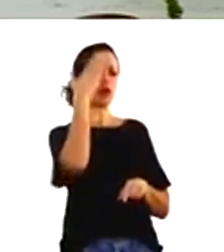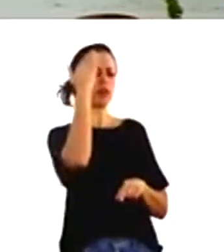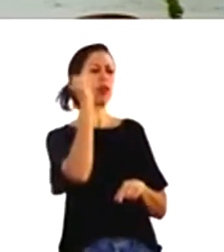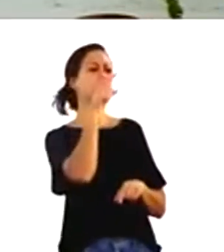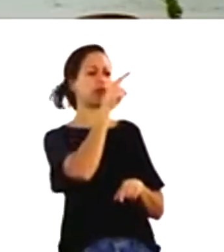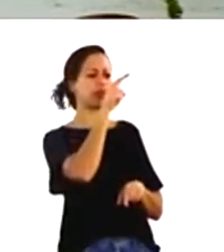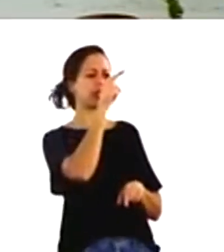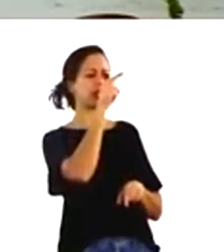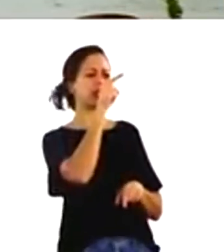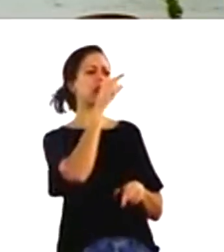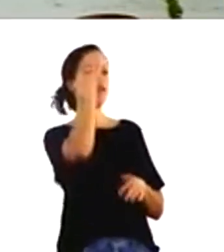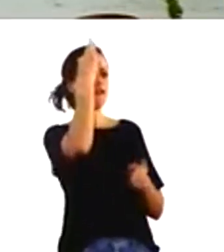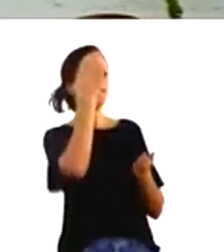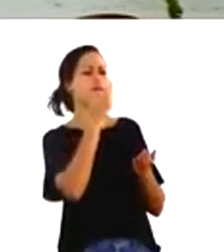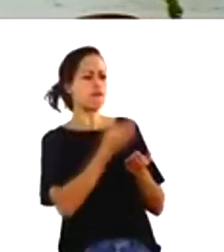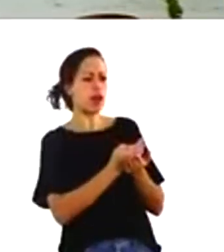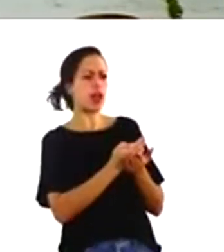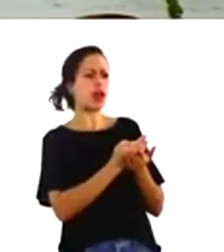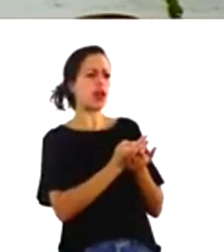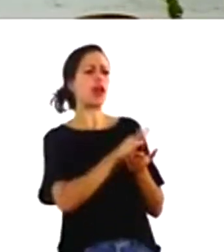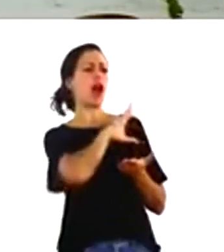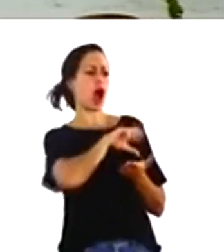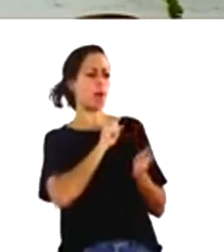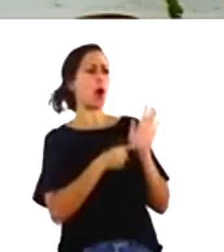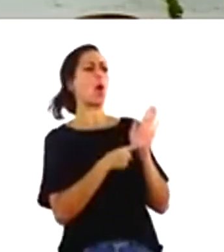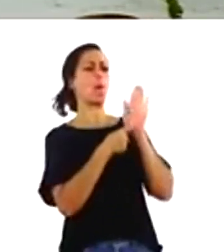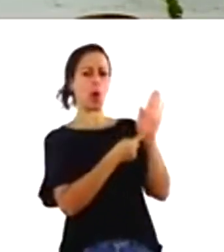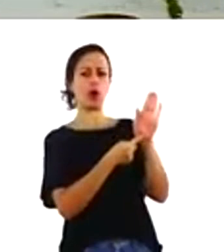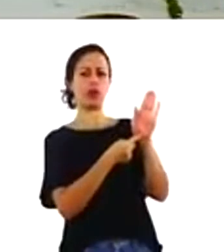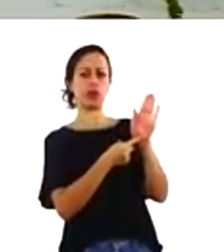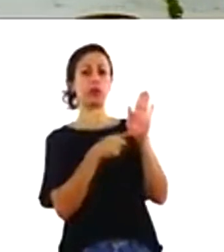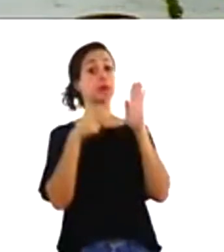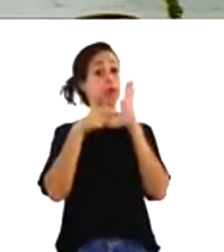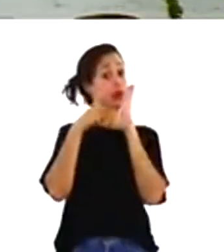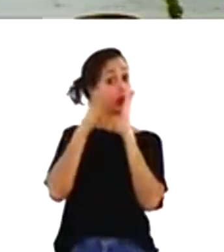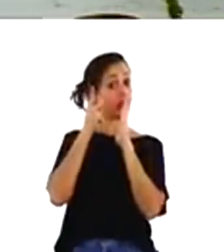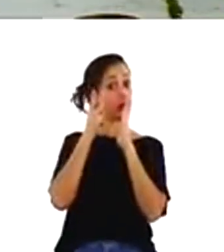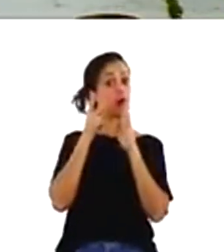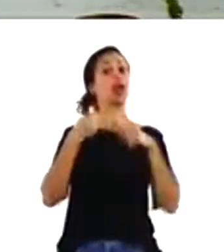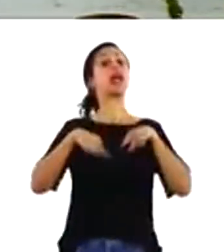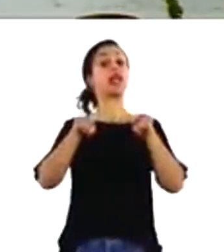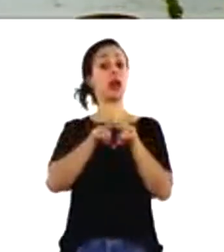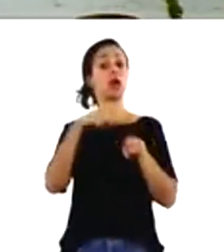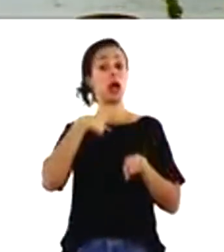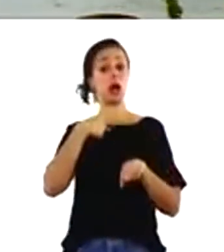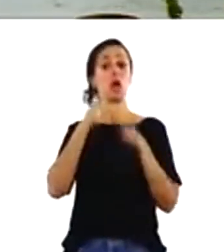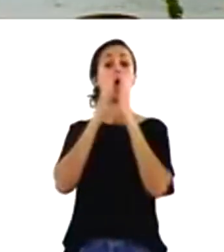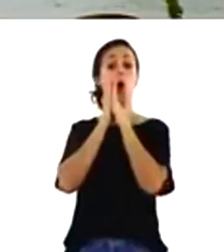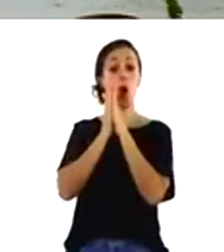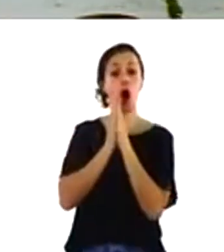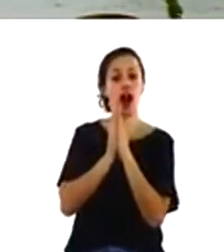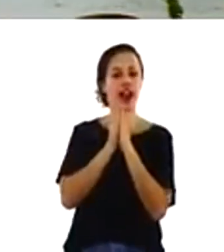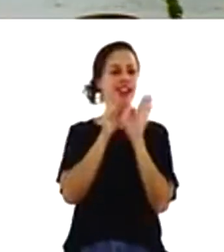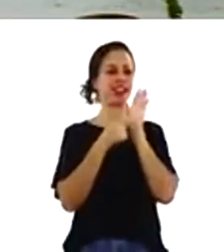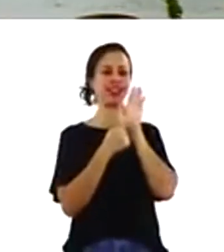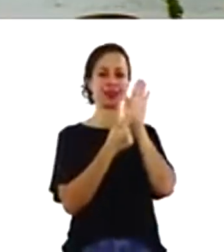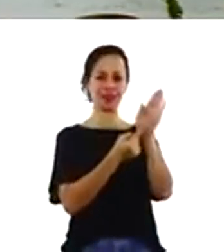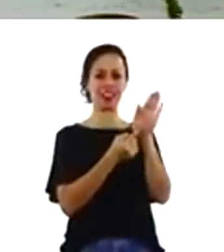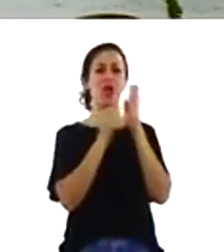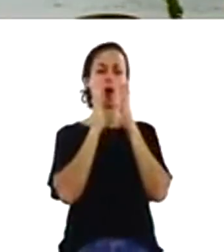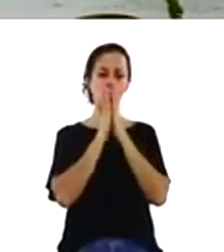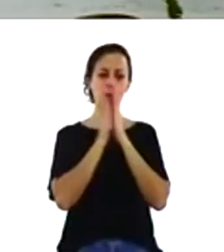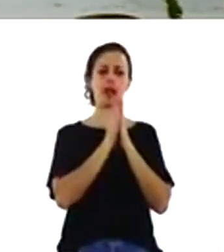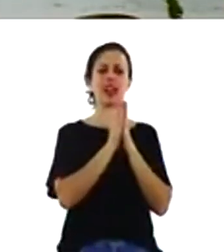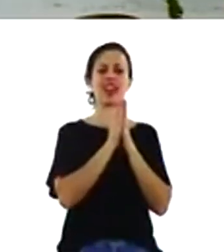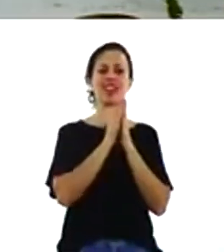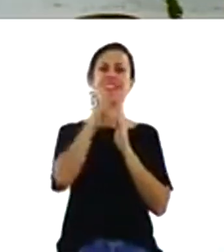orei por vocês. E o que é que eu pedi a Deus? Então note bem que ele começa